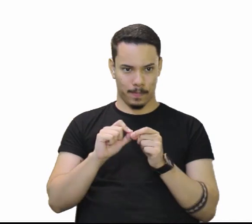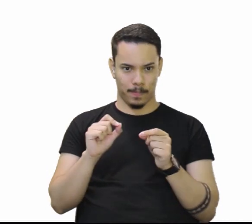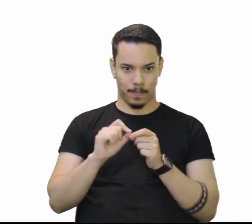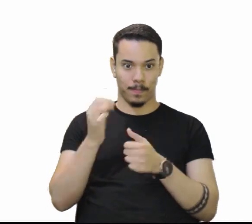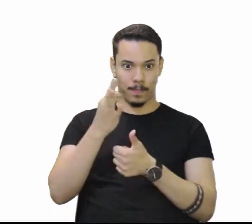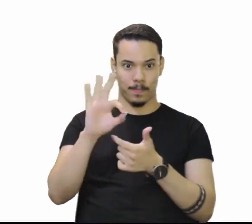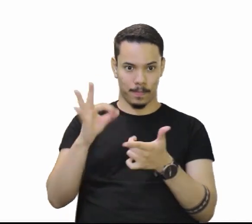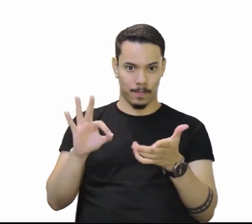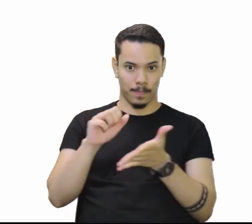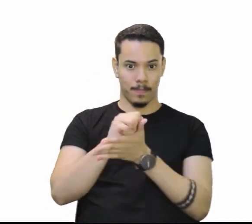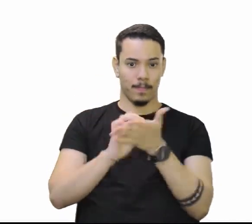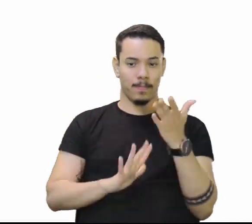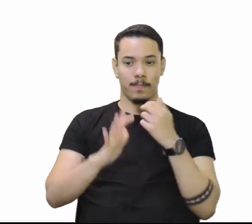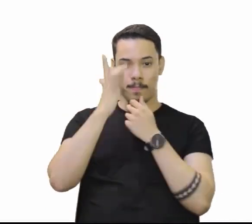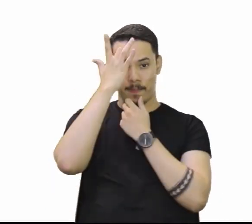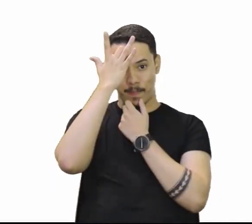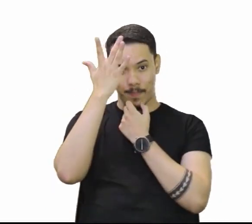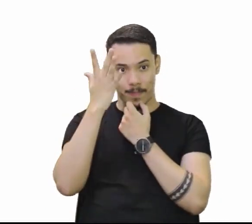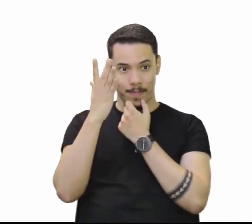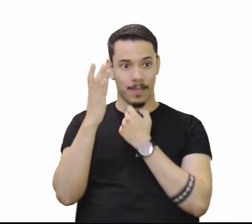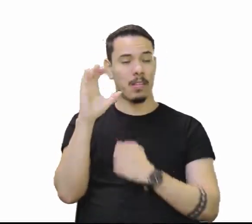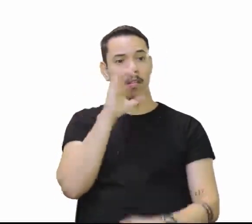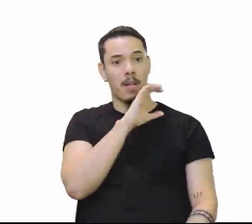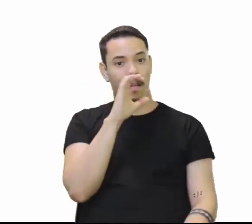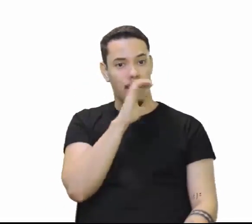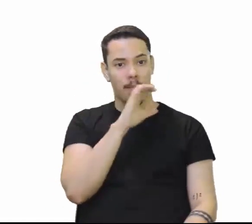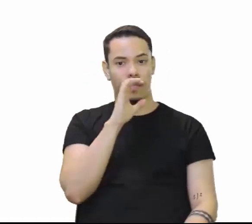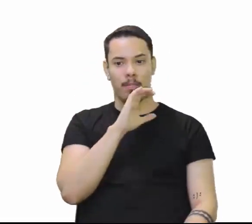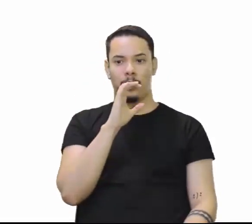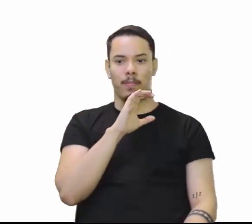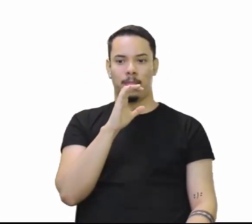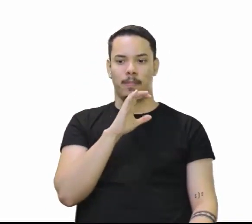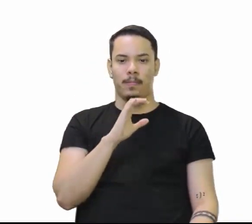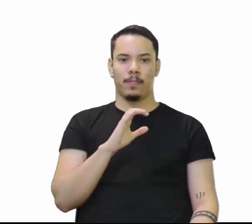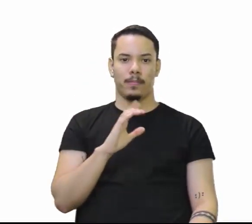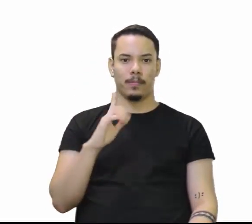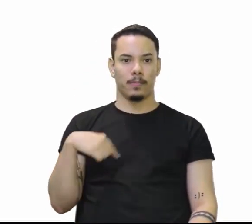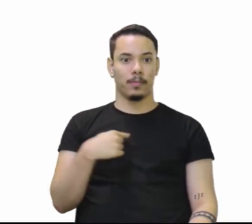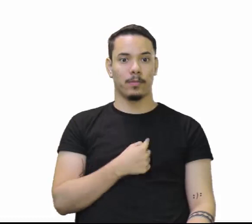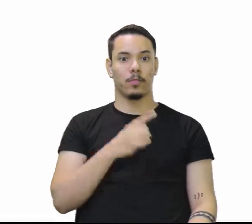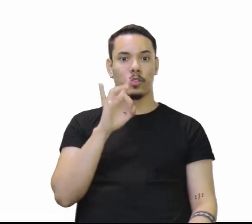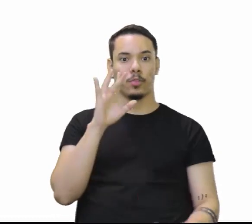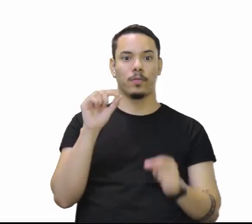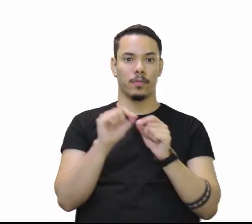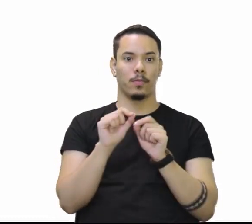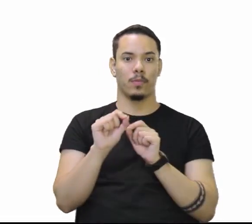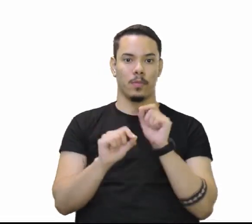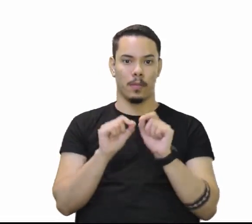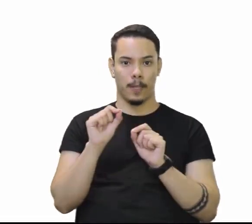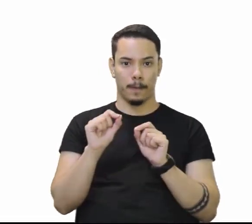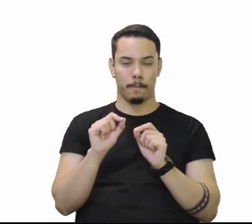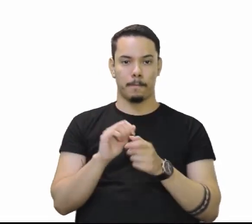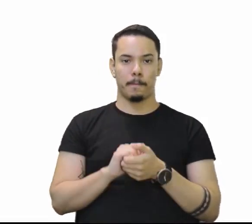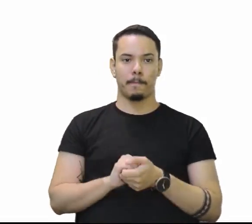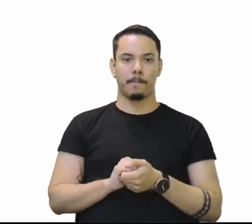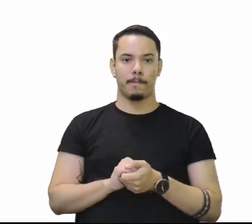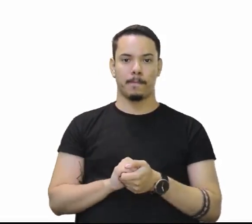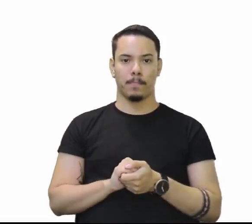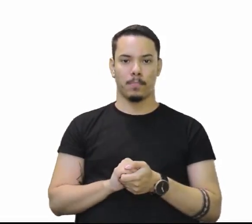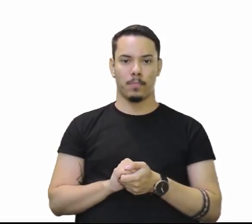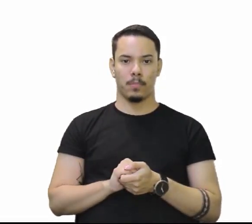atividade. São atividades bem fáceis, vão ser bem rapidinho aí a nossa correção. A gente só vai